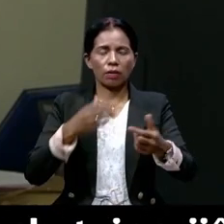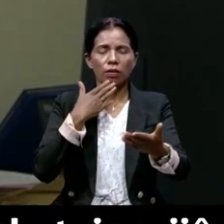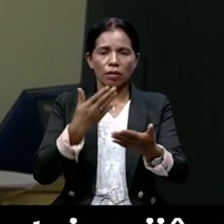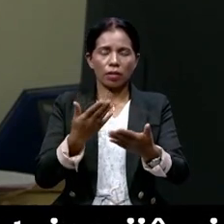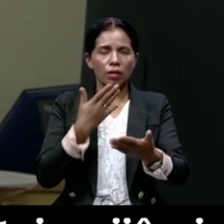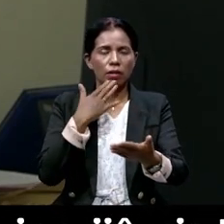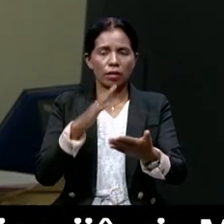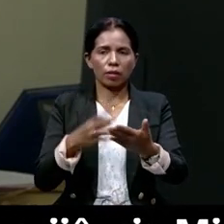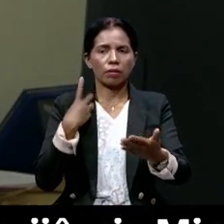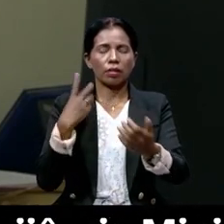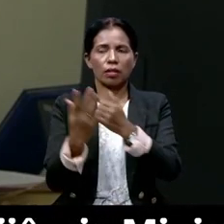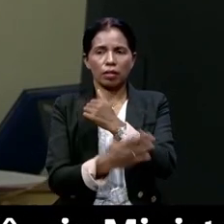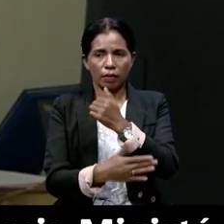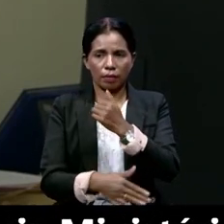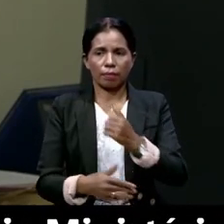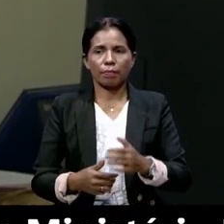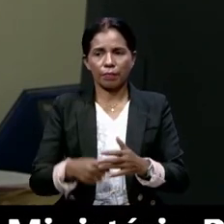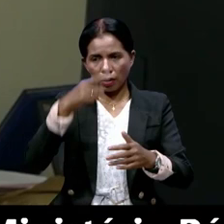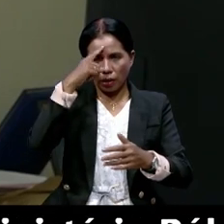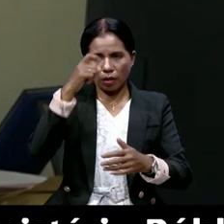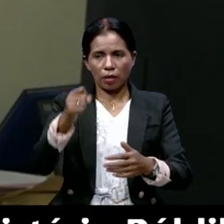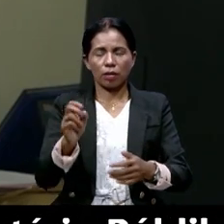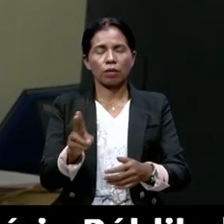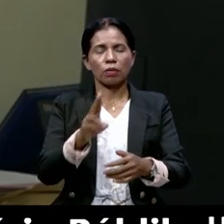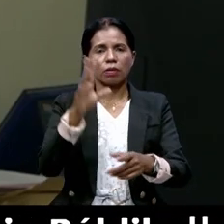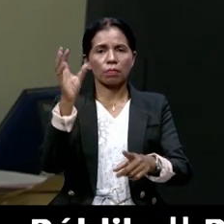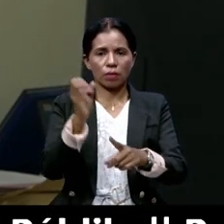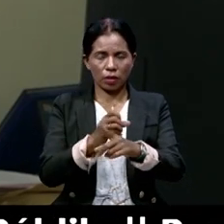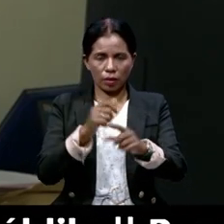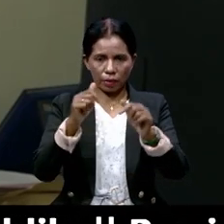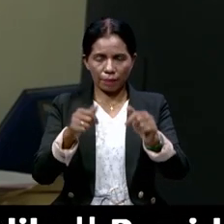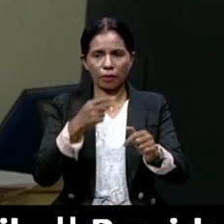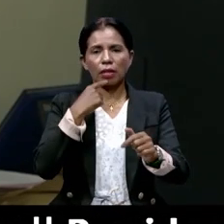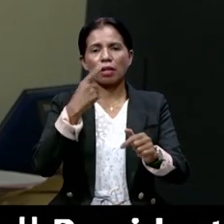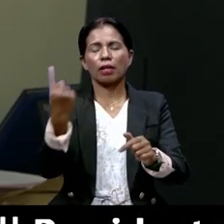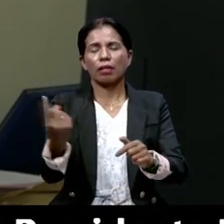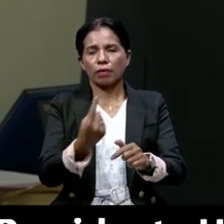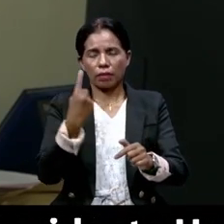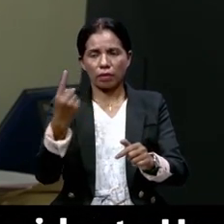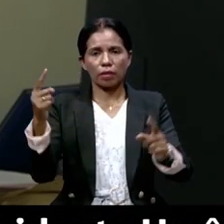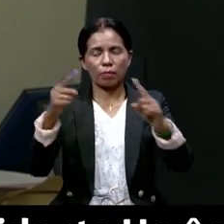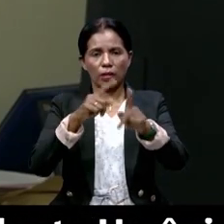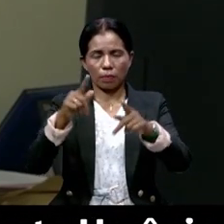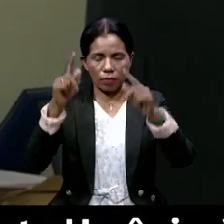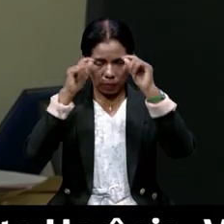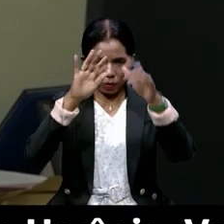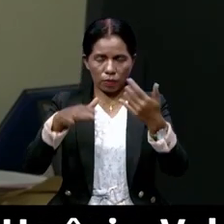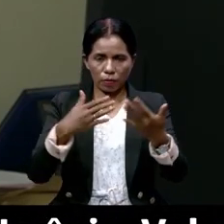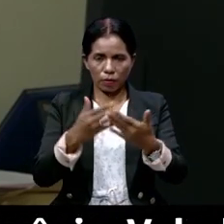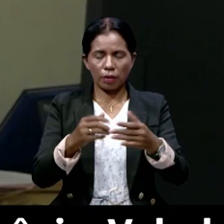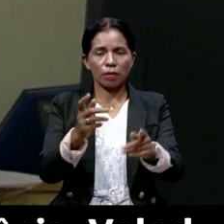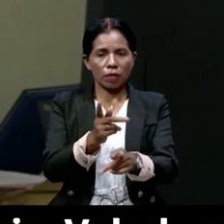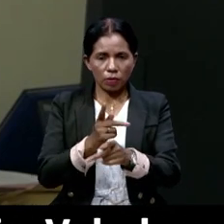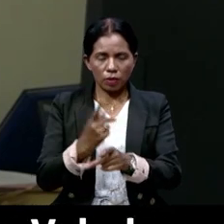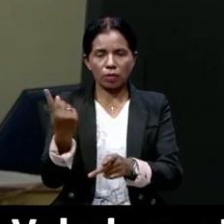itania rairasi ba itania nasan tamba ne mak aproveita oportunidade ne apela na fatin ba timor antoma prato bele cuidado